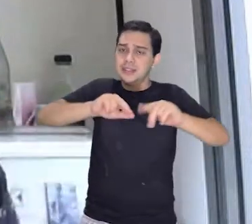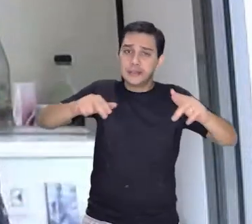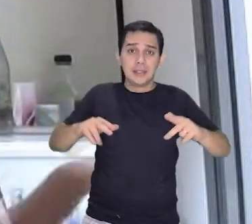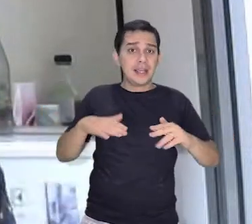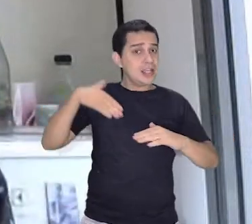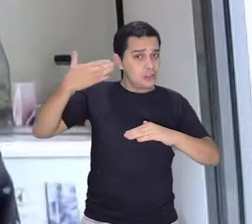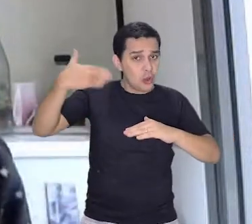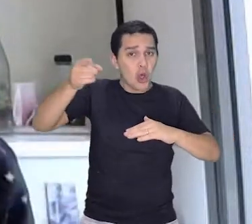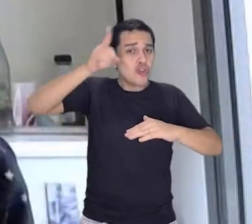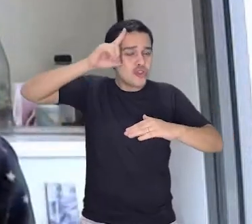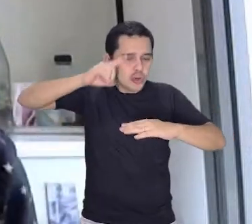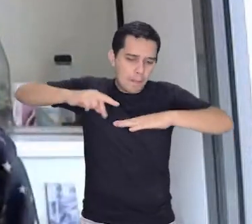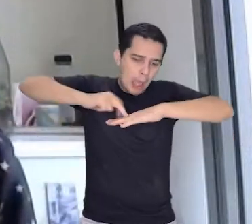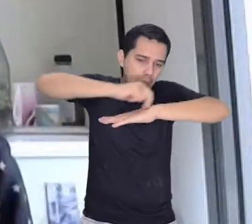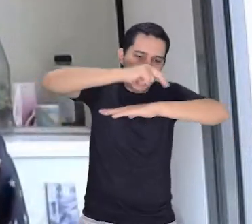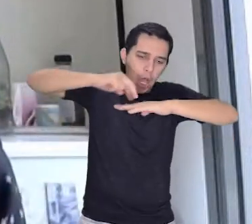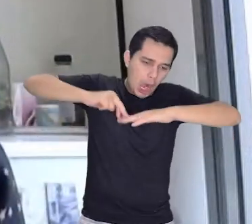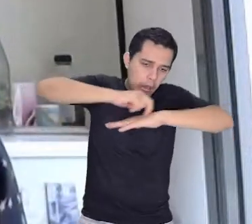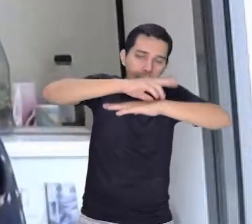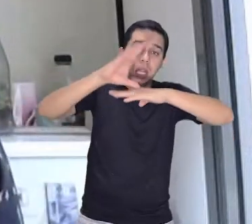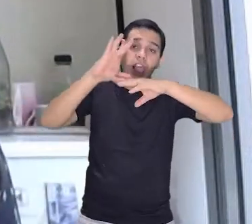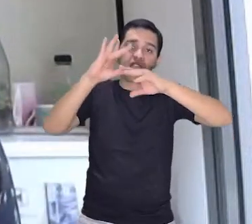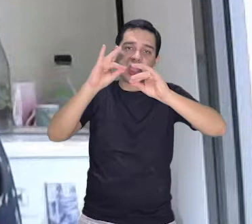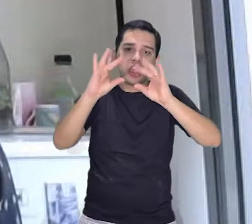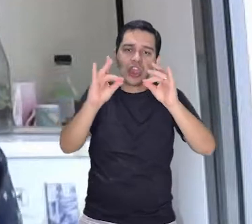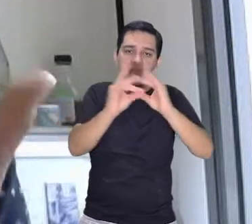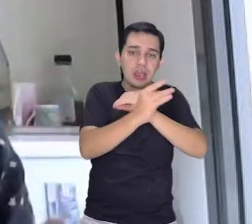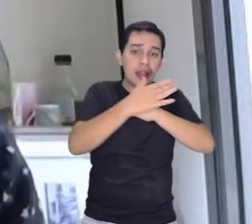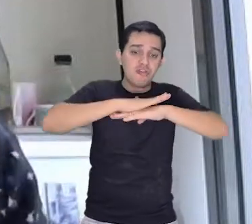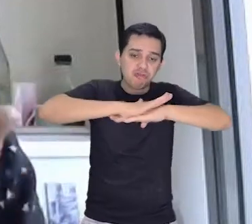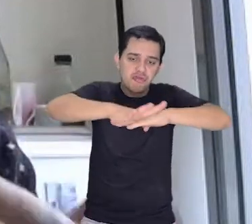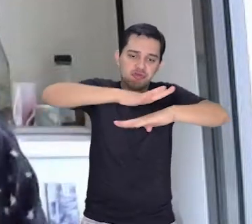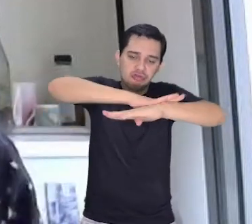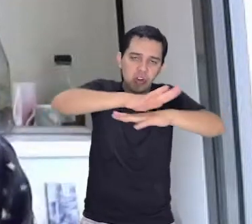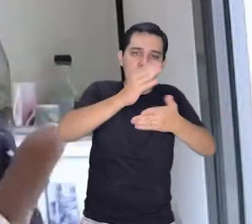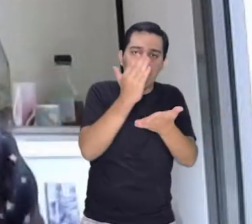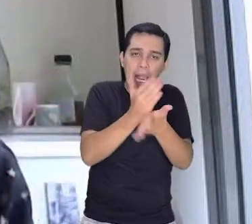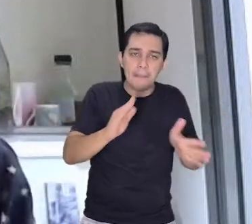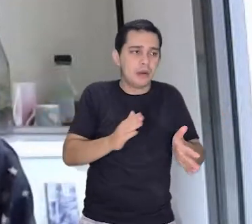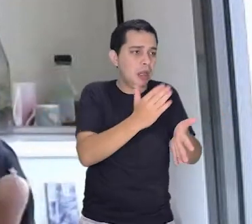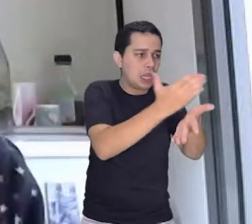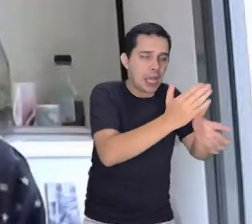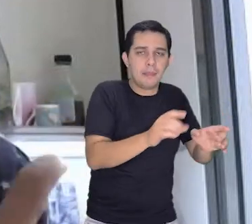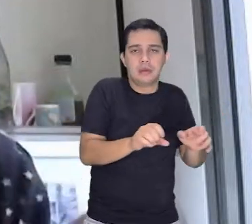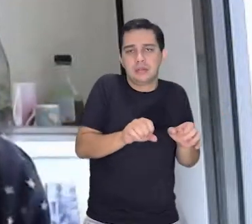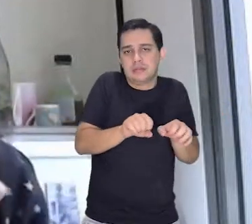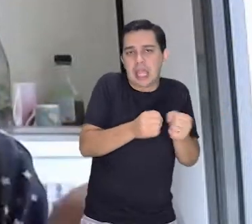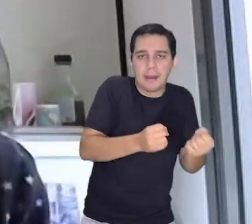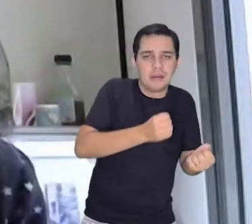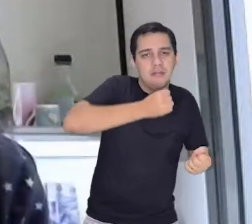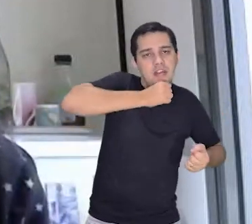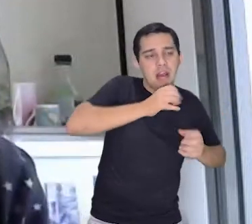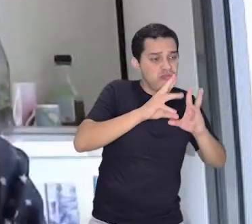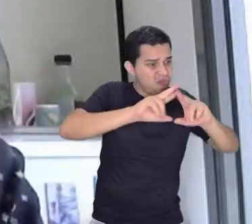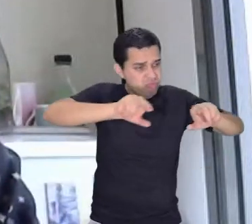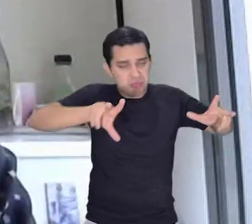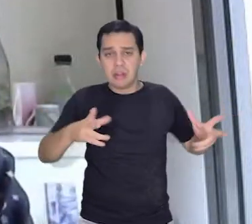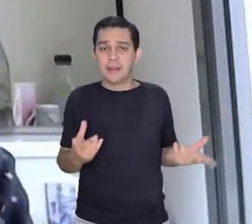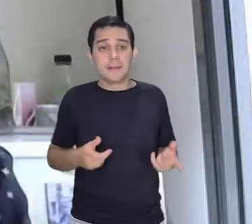natural do uso, né? Então, assim, tem que ter uma